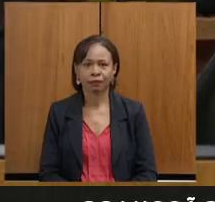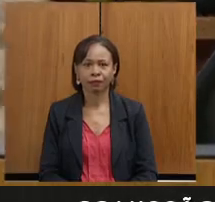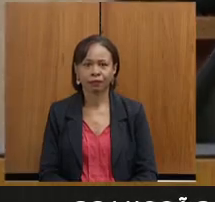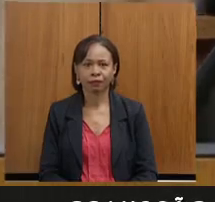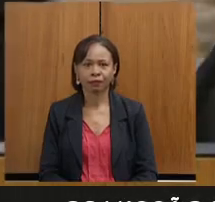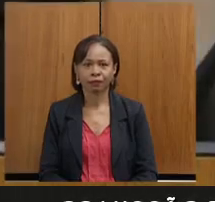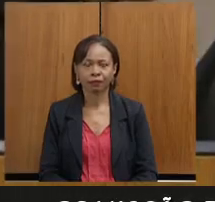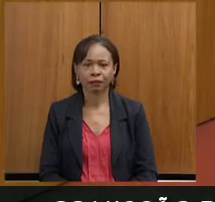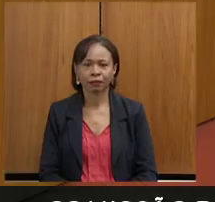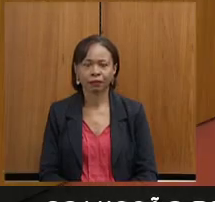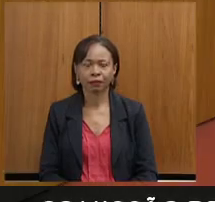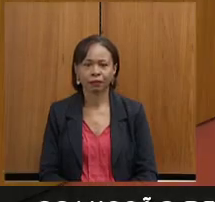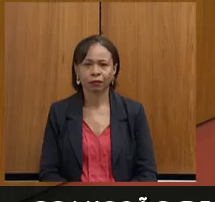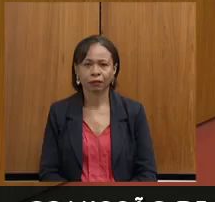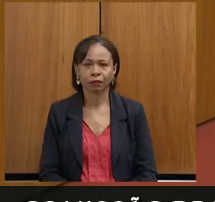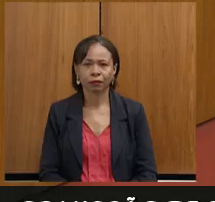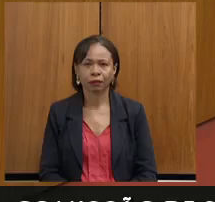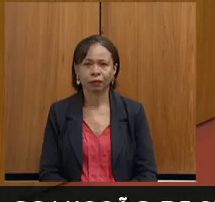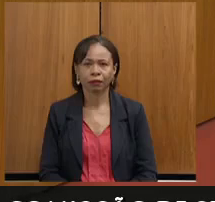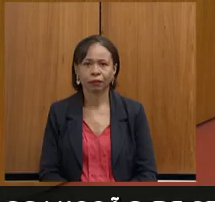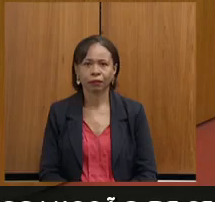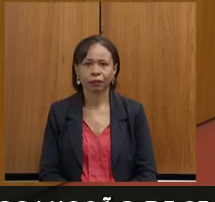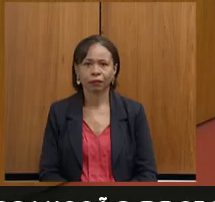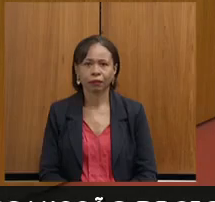olha isso daqui eu